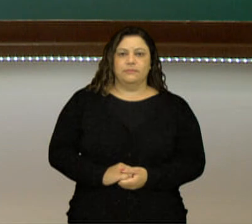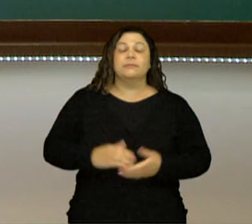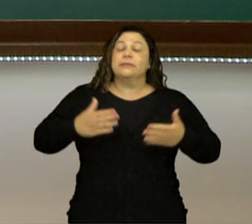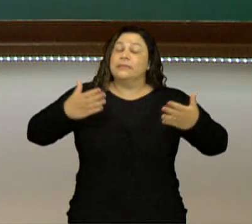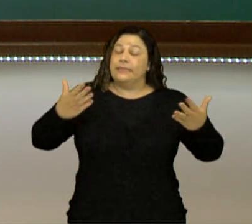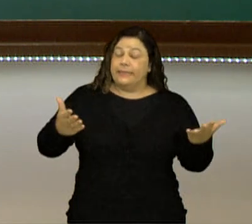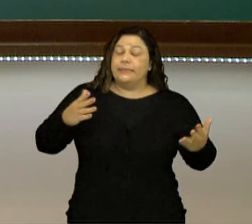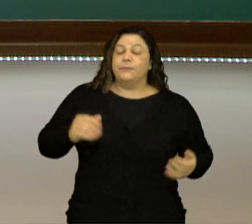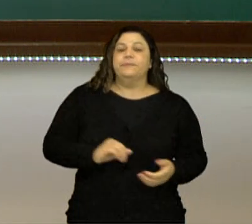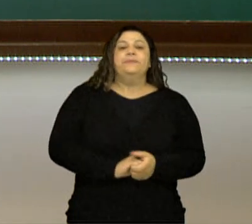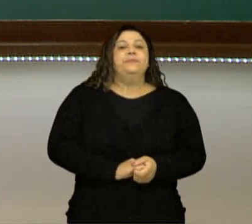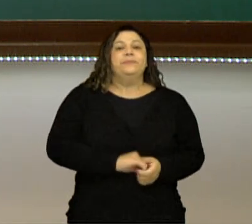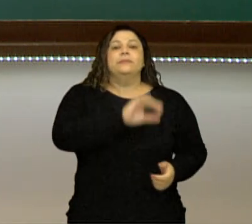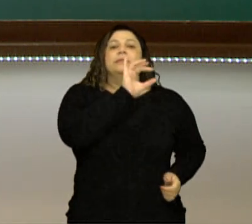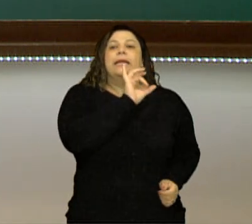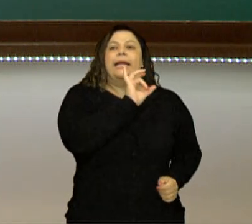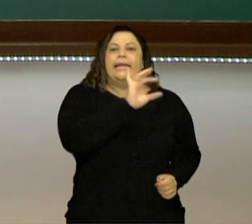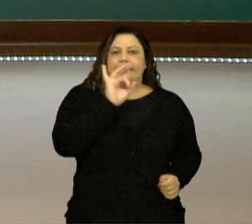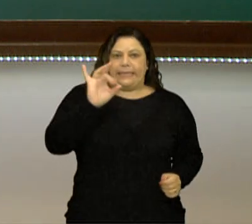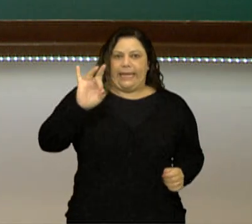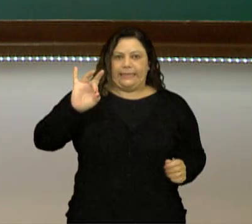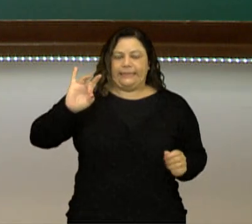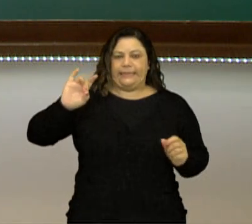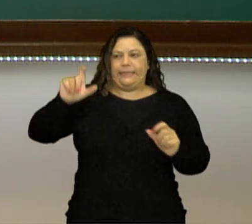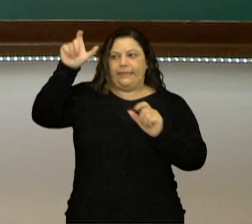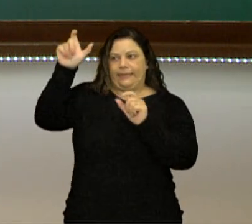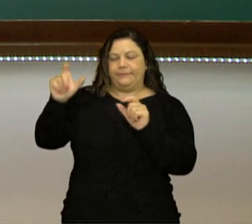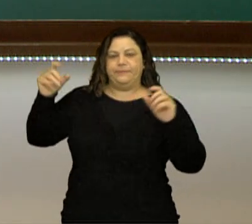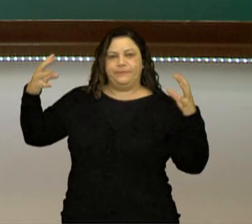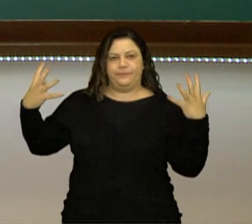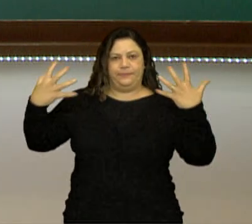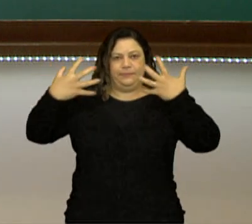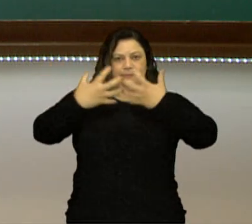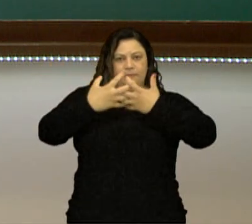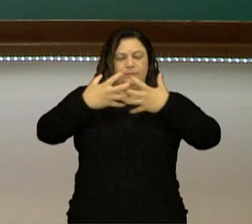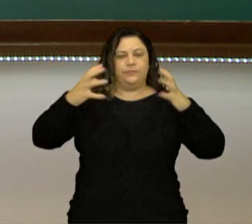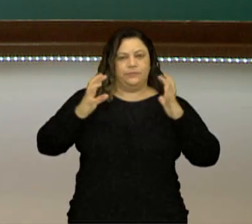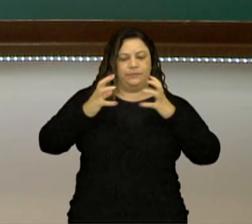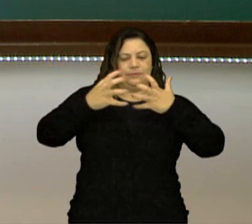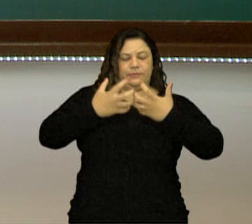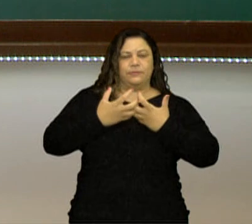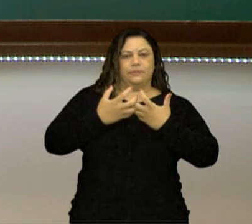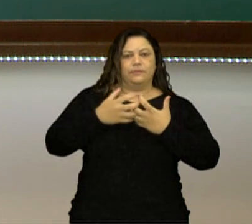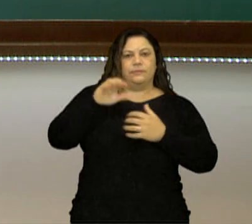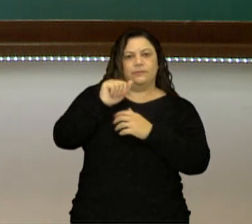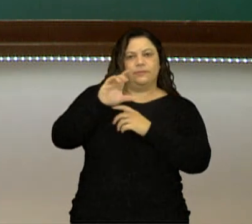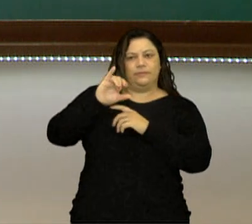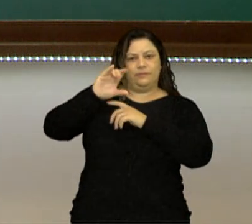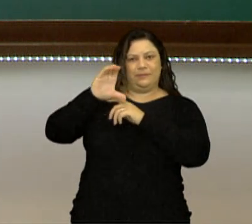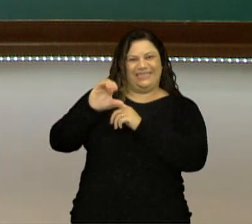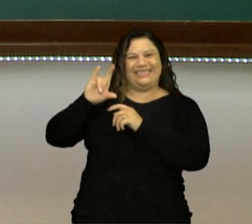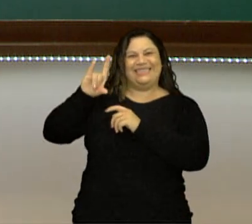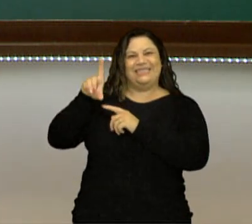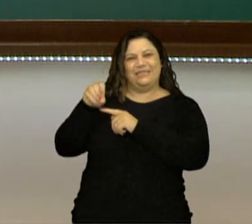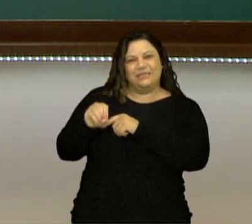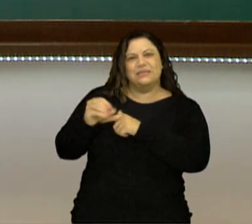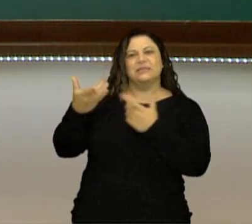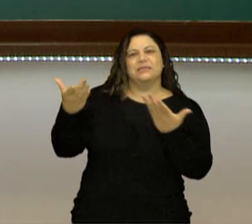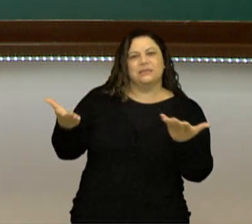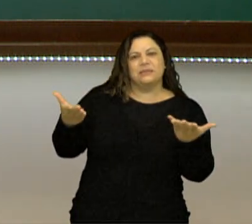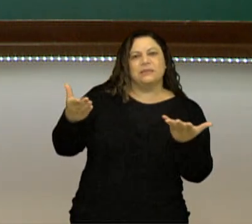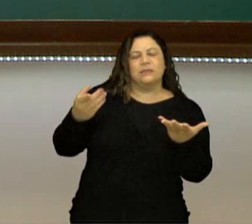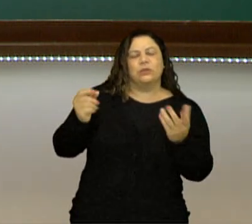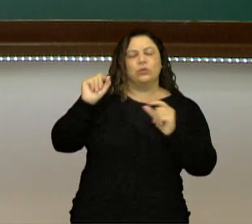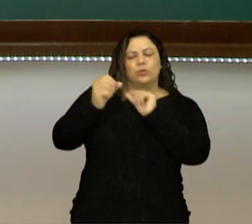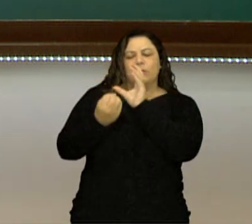Pessoal, a cada trinca que a gente vai chamar de ácidos nucleicos, vai se ligar ali, vai